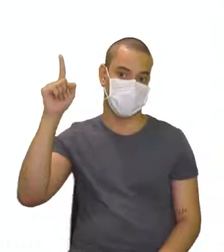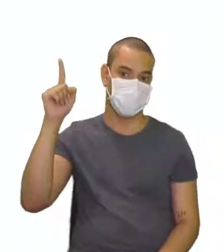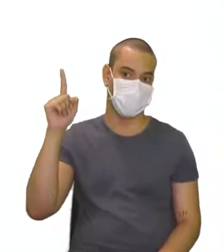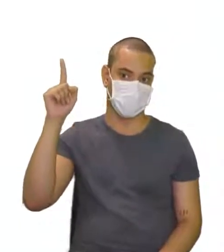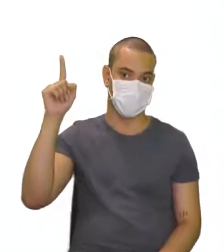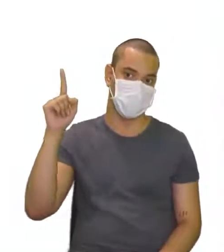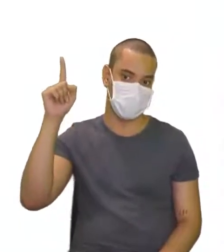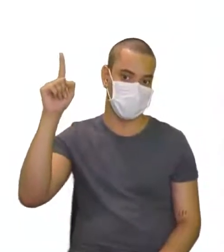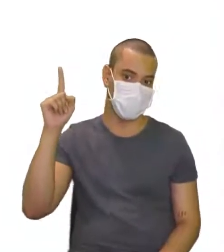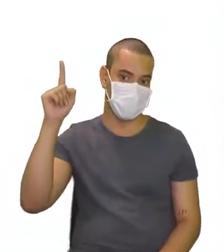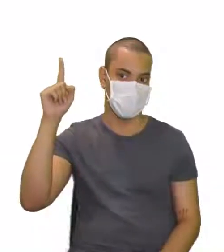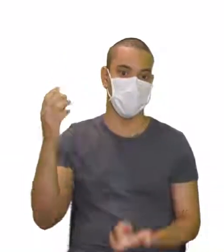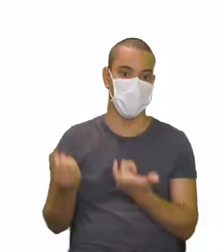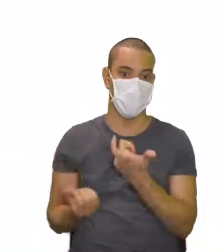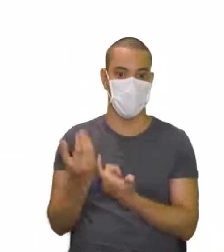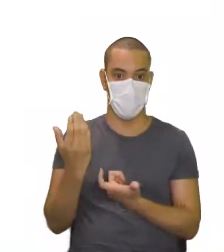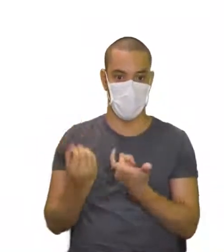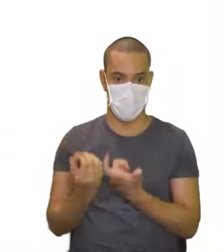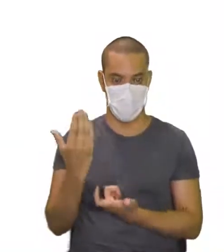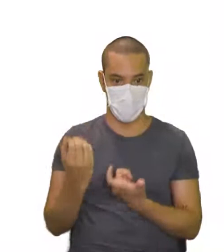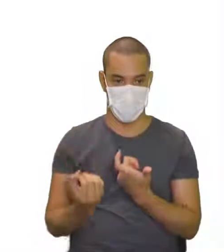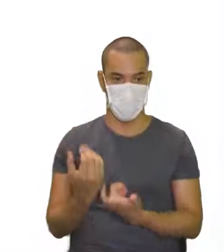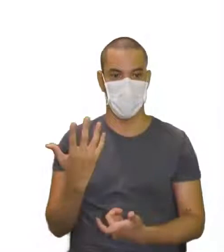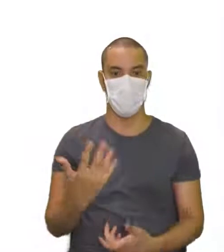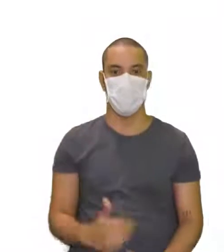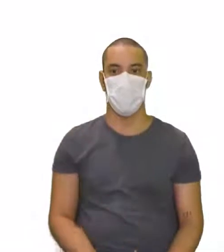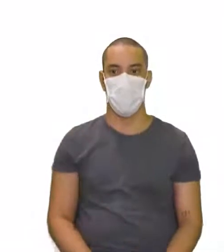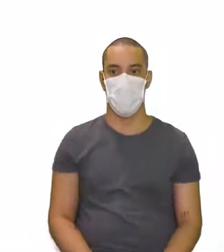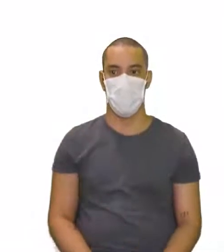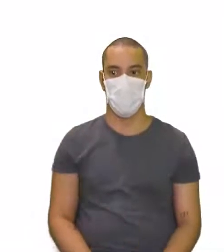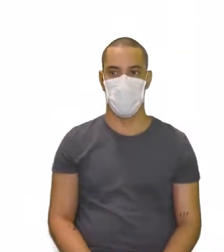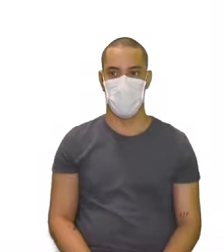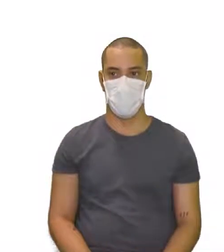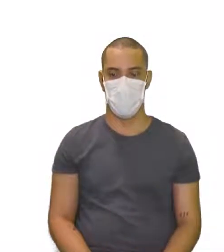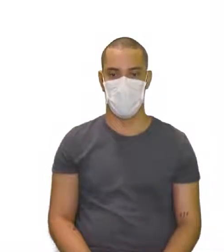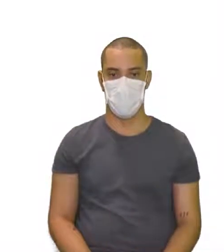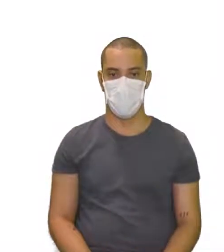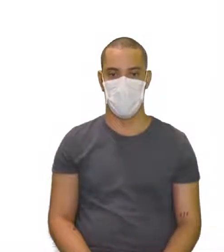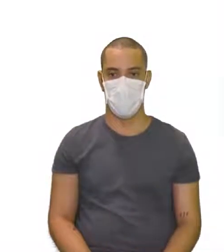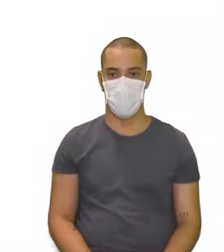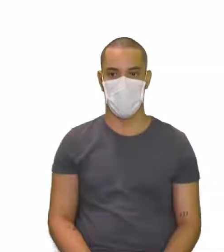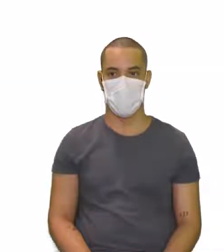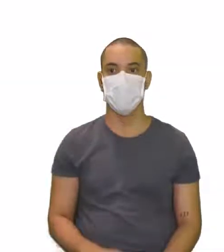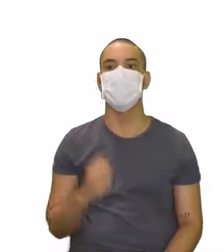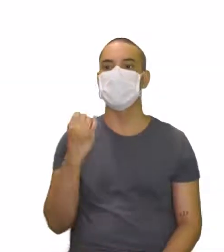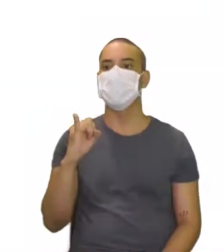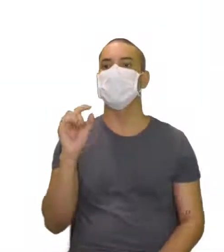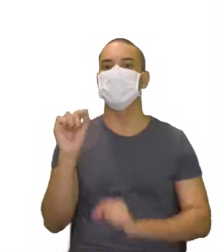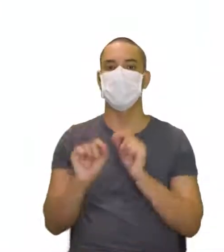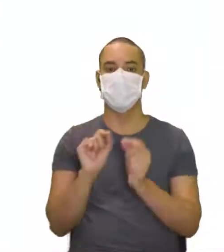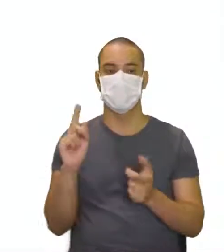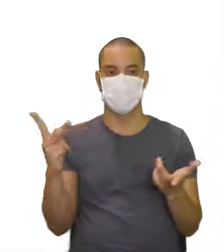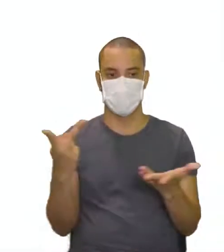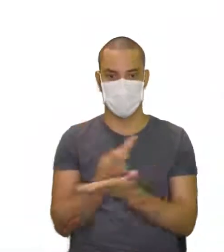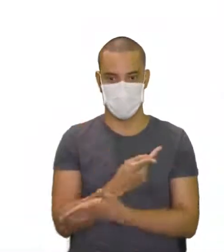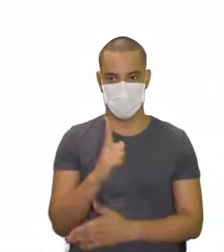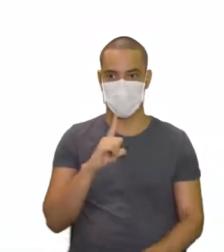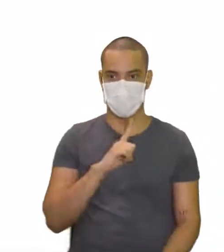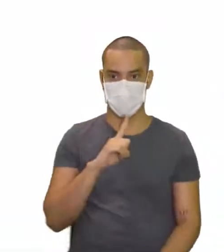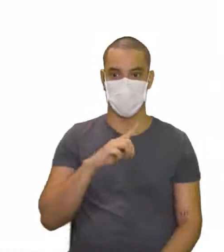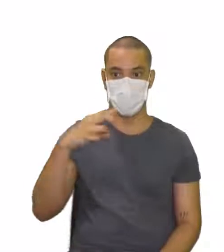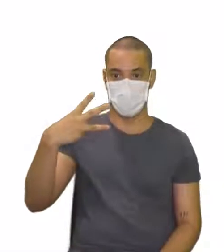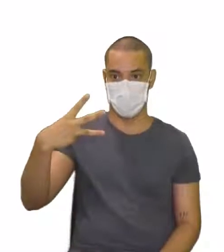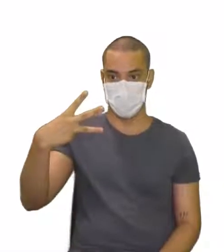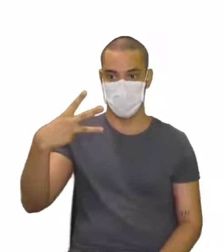nossa formulazinha do valor da corrente máxima, que é a corrente de curto, que é quando nós temos aqui o Epson dividido